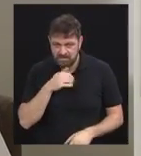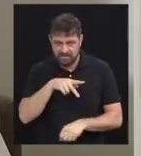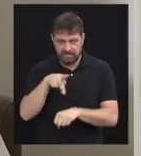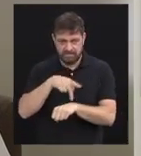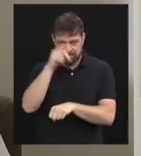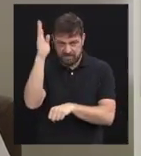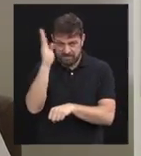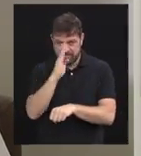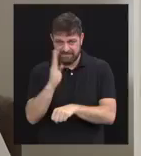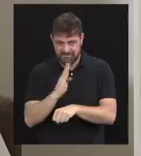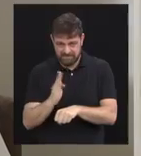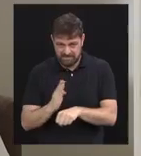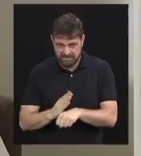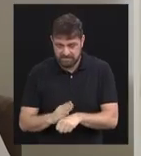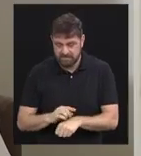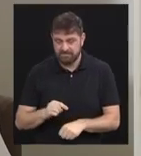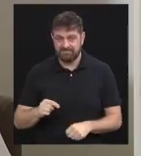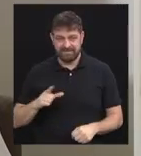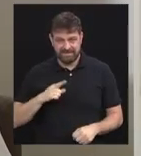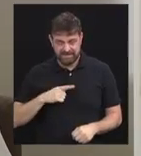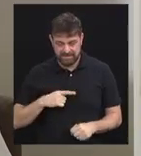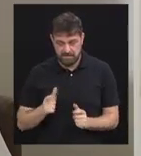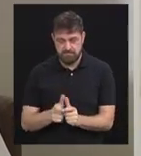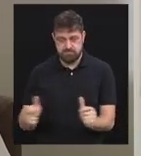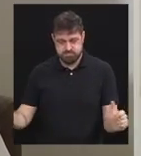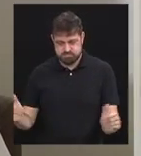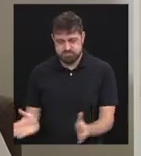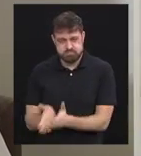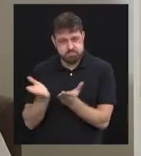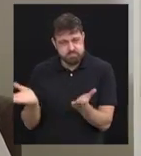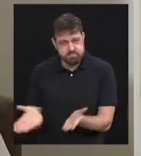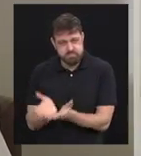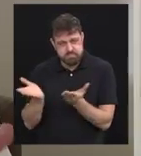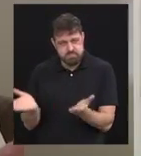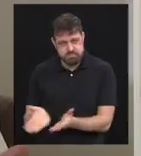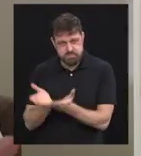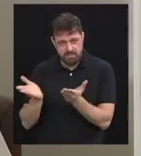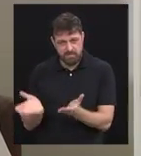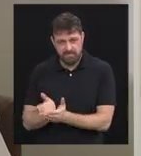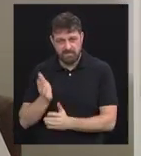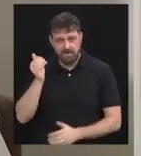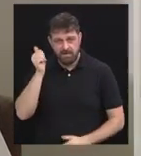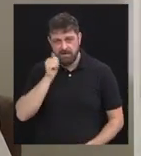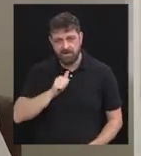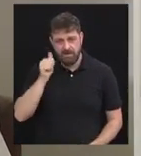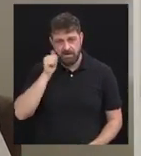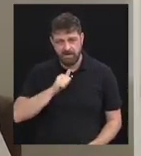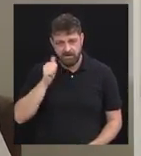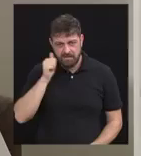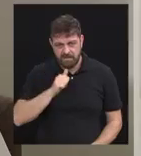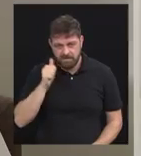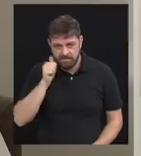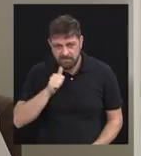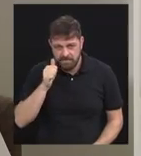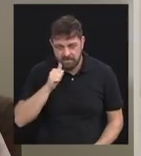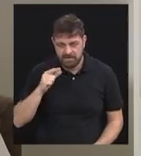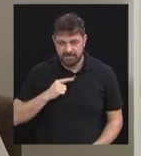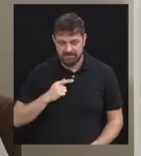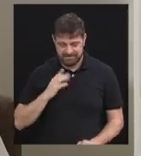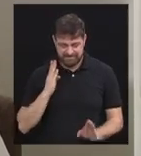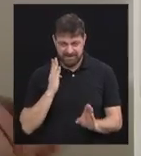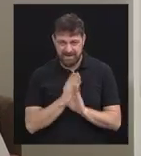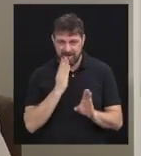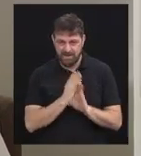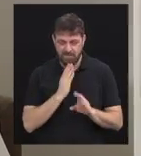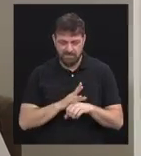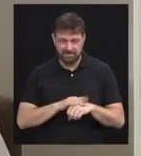país que nem o nosso, um país pobre, a maioria das mulheres elas são um estágio mais avançado,